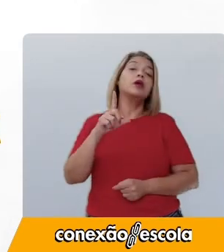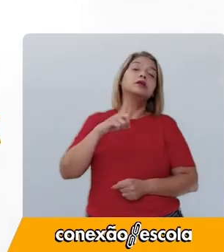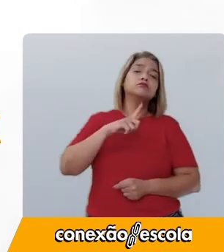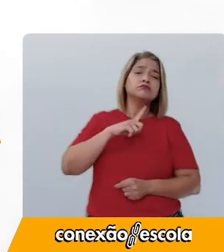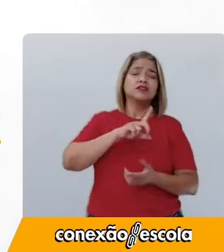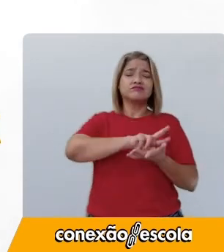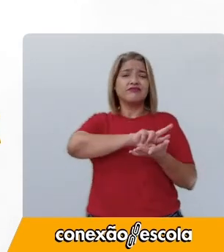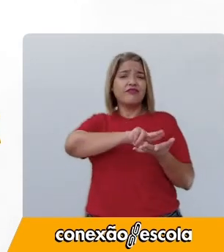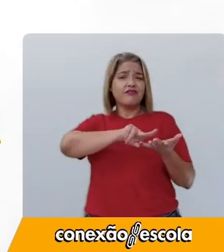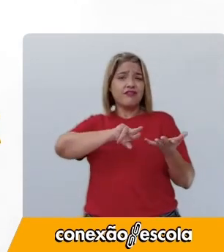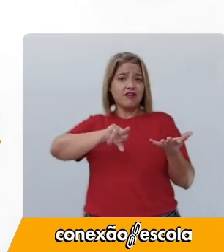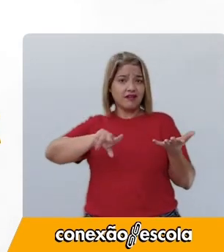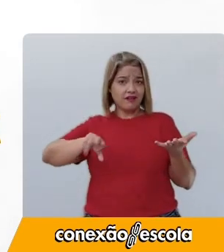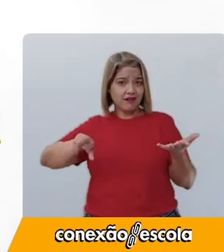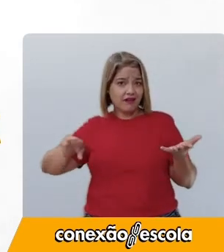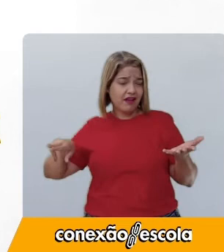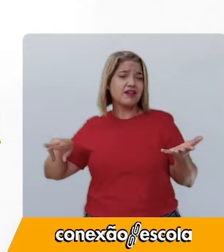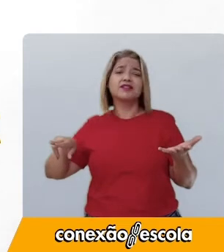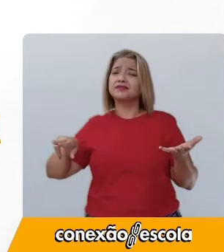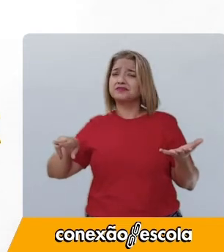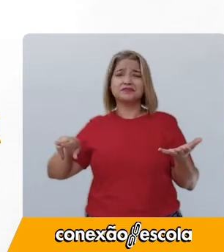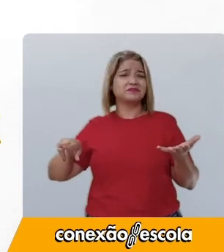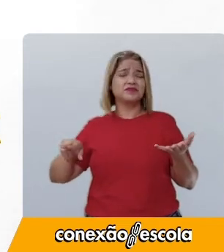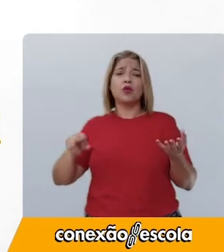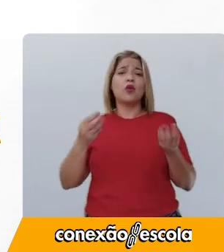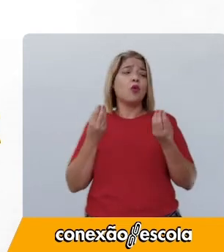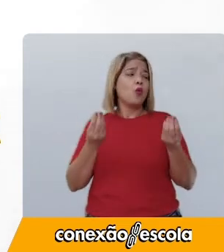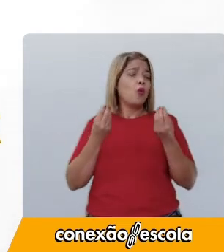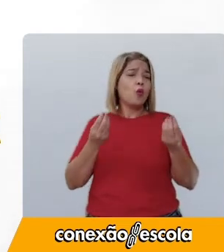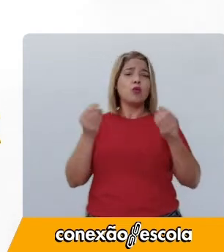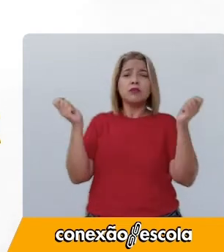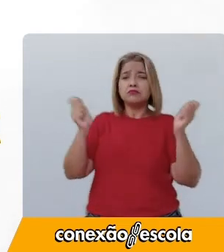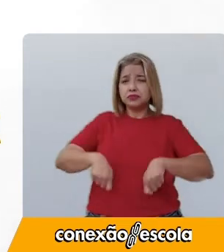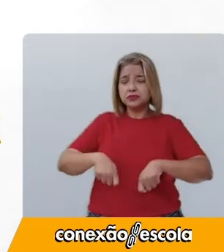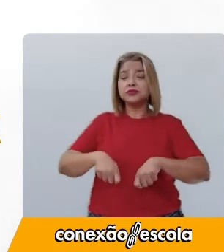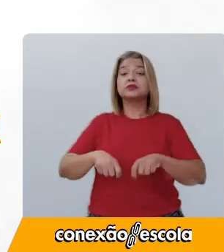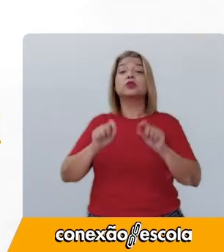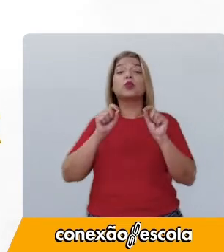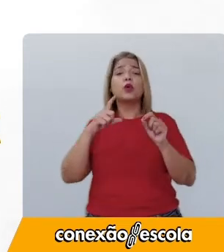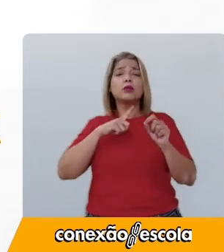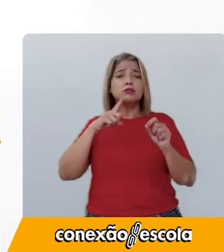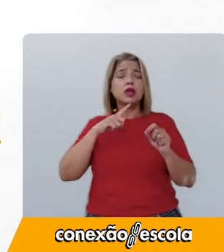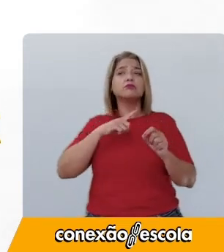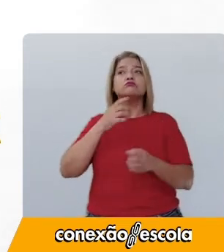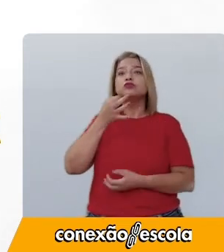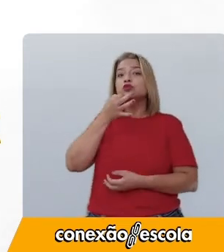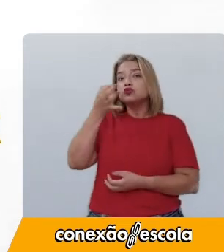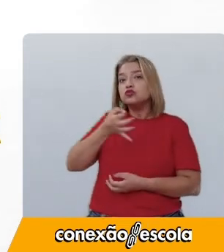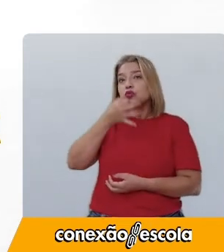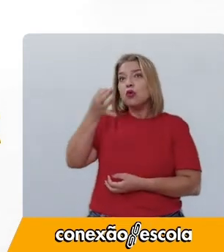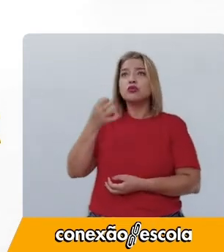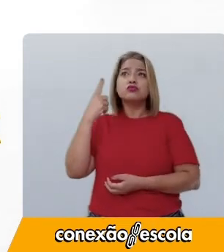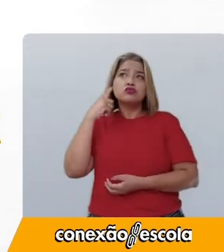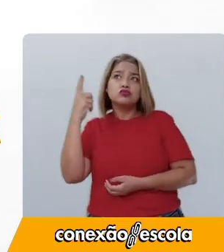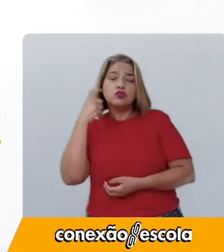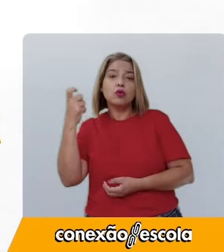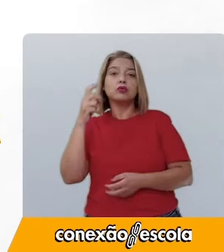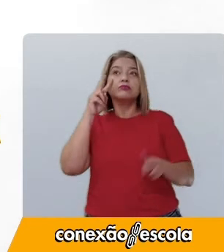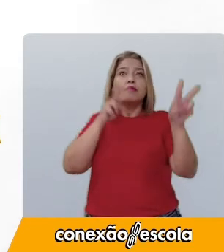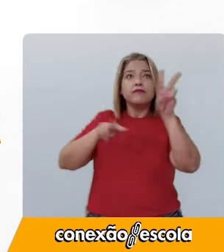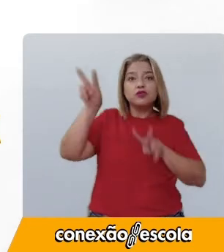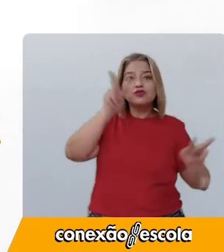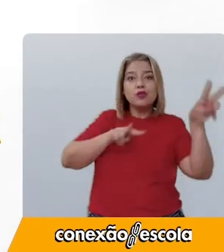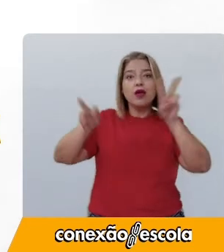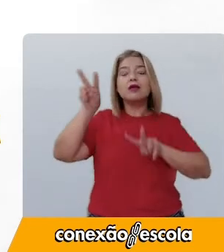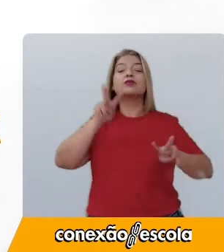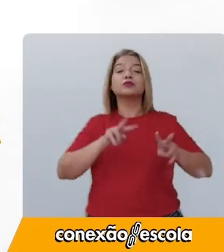suas mais variadas dimensões, dos seus aspectos, tanto sonoro quanto visual.